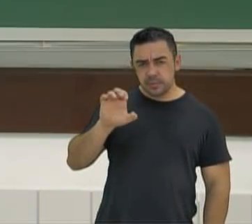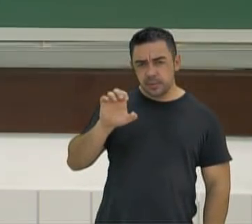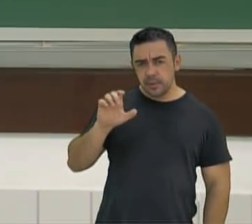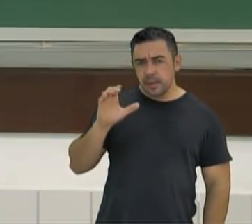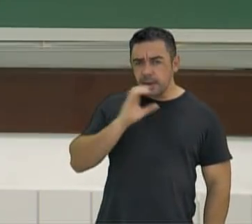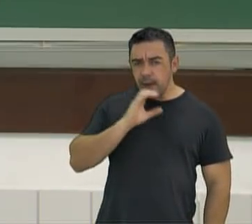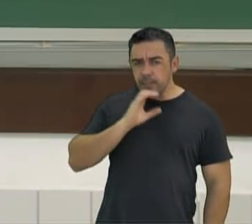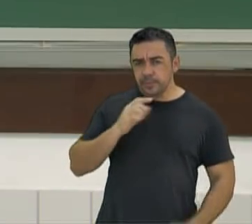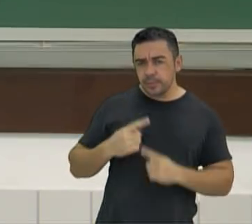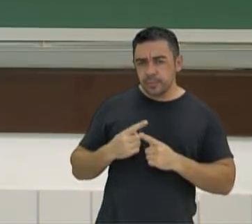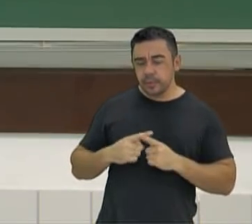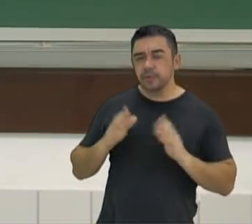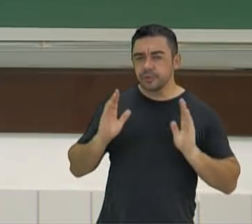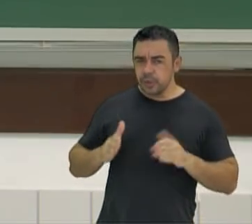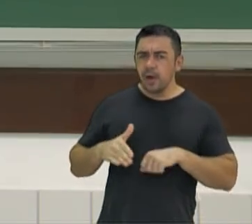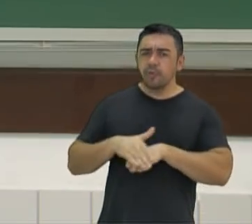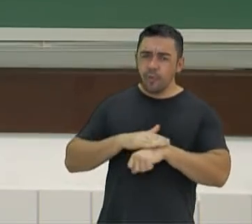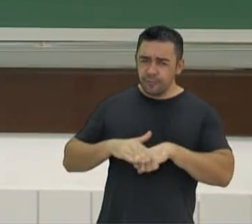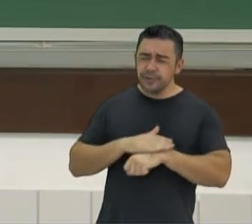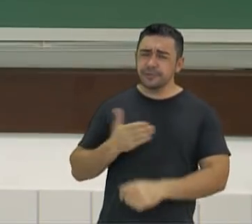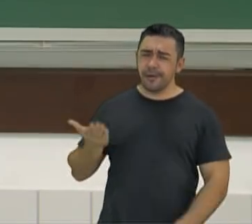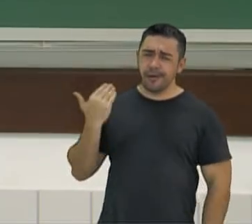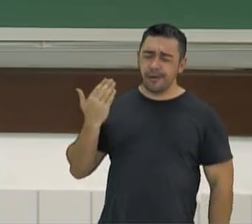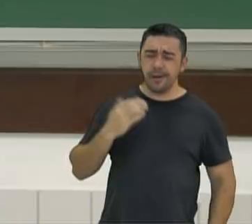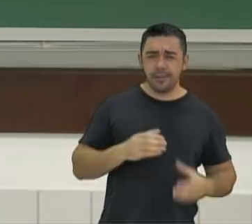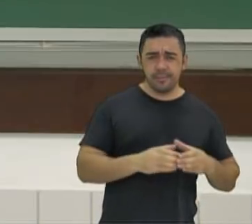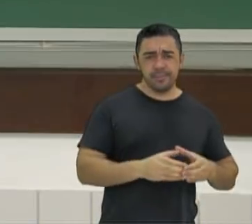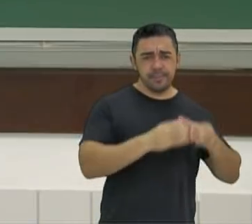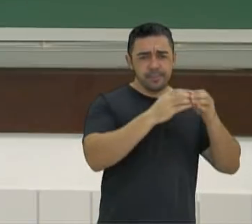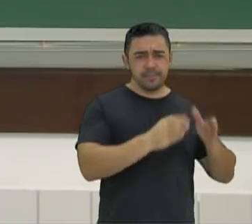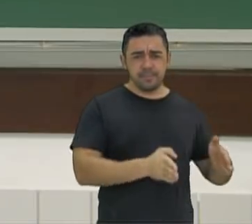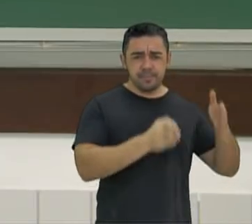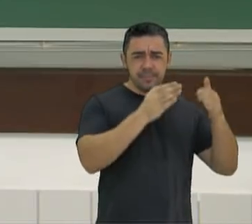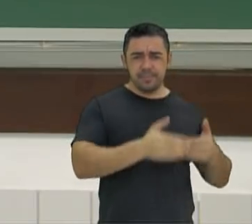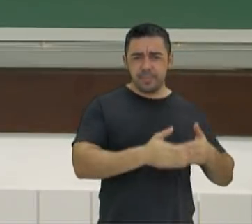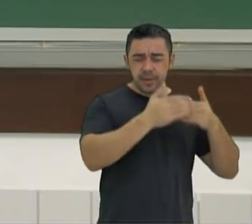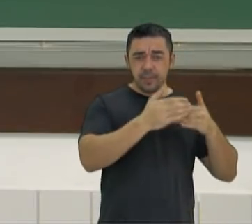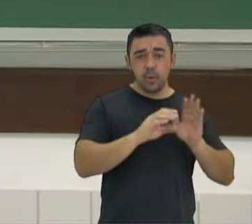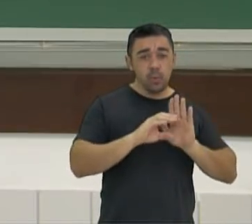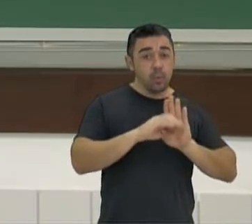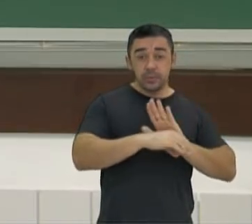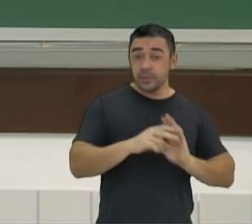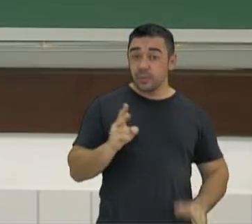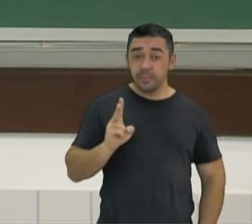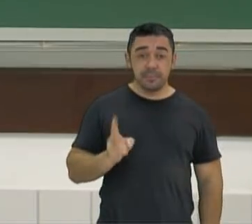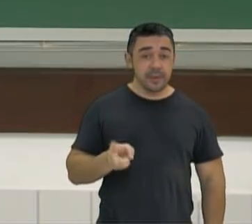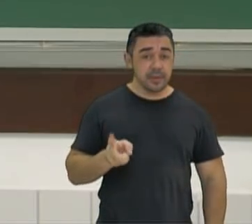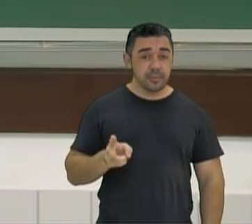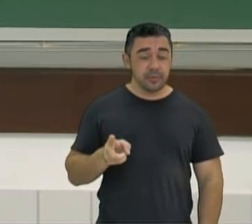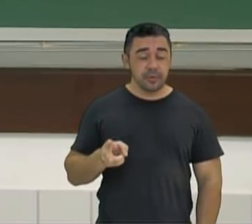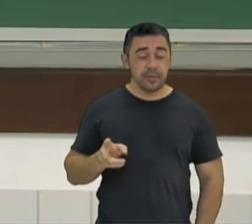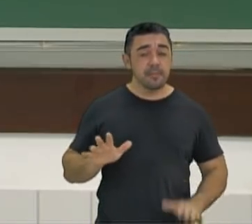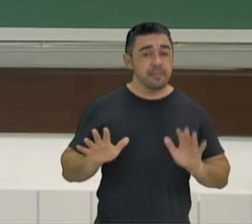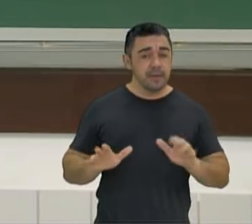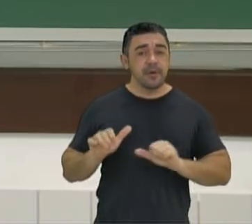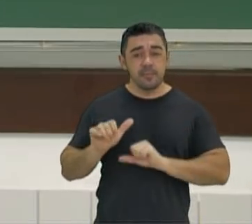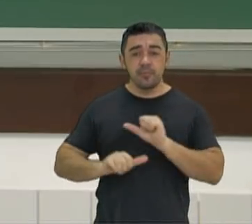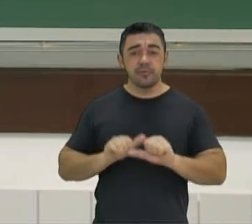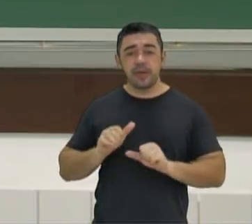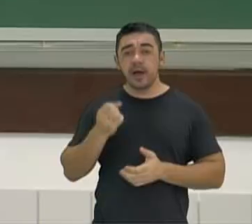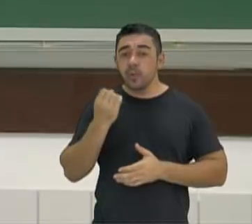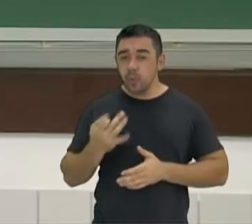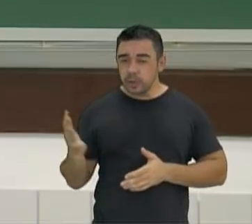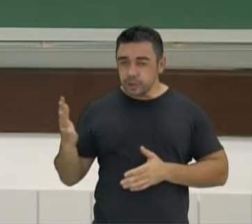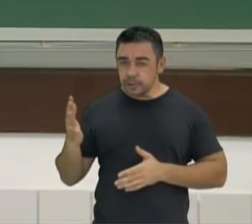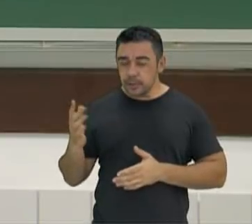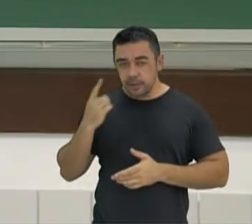mais rápido porque a gente já conversou disso sobre os prismas, né? Os conceitos são os mesmos, tá bom? Só vai mudar as